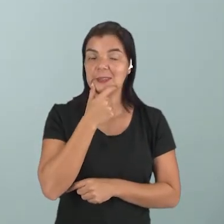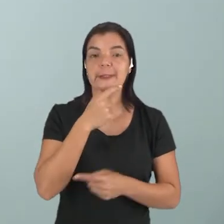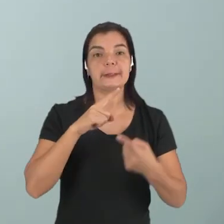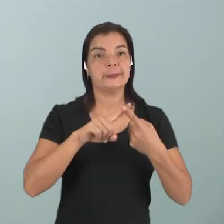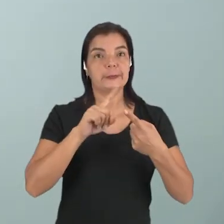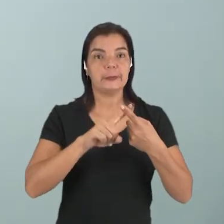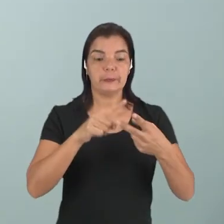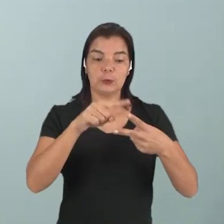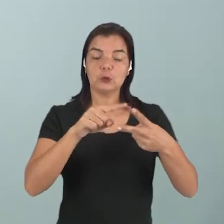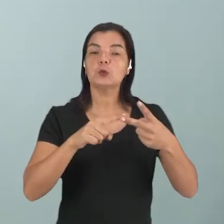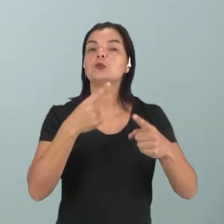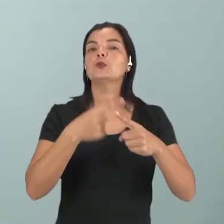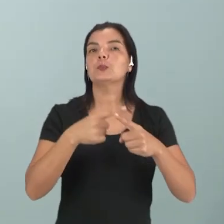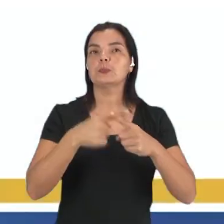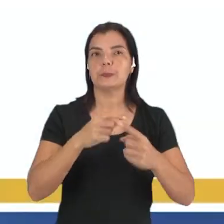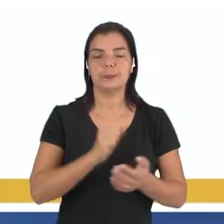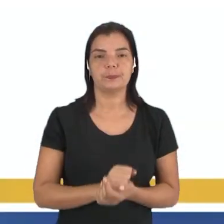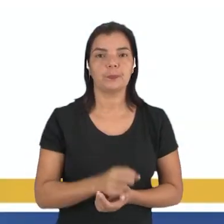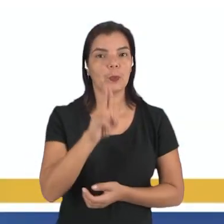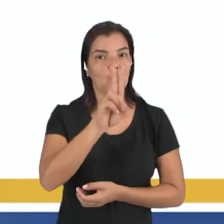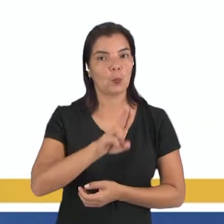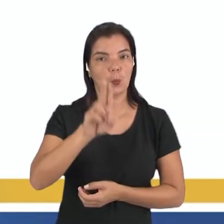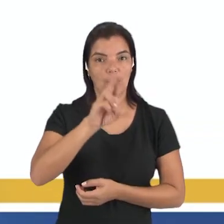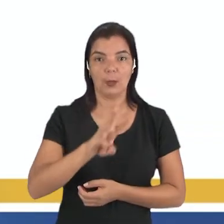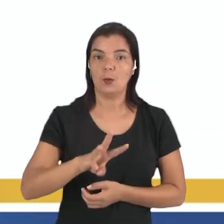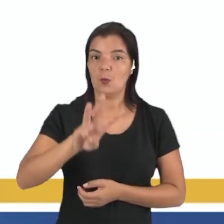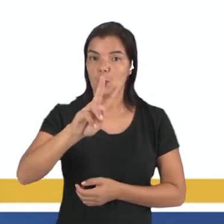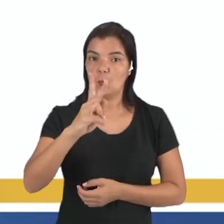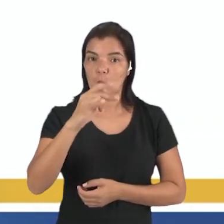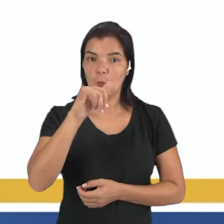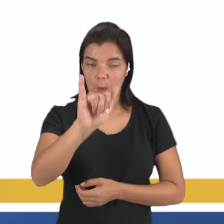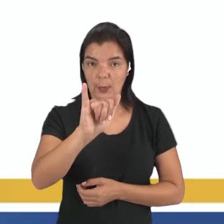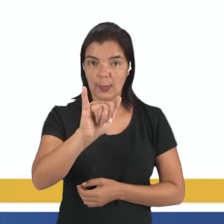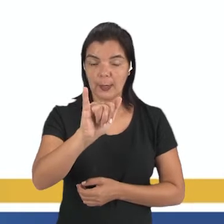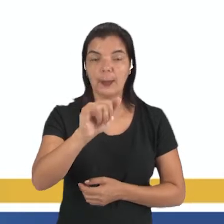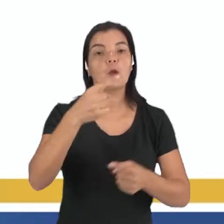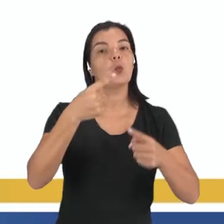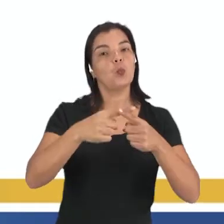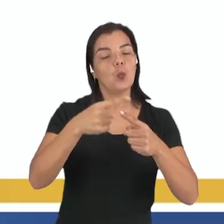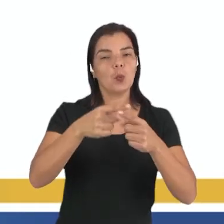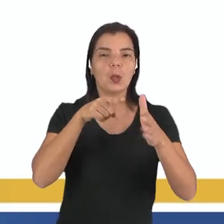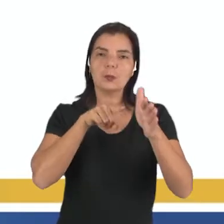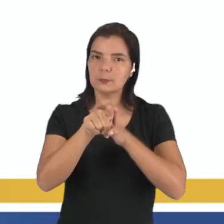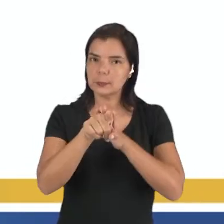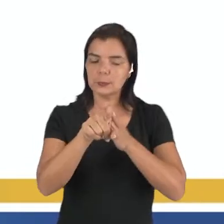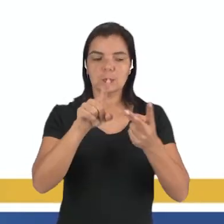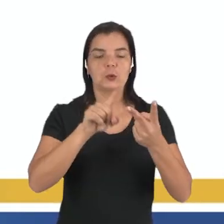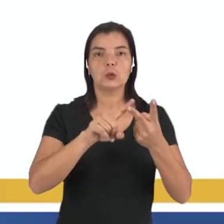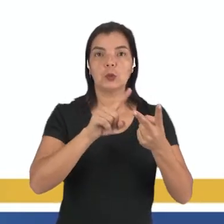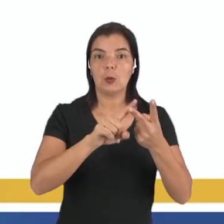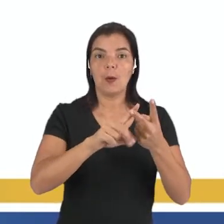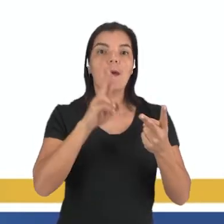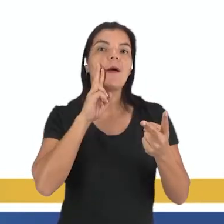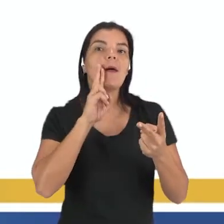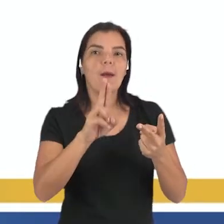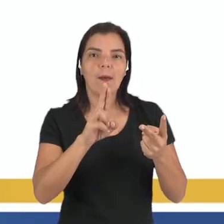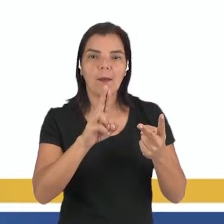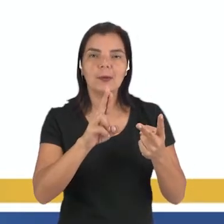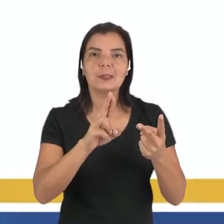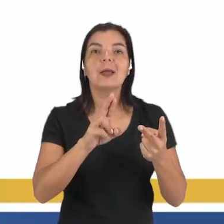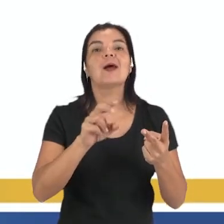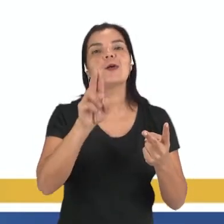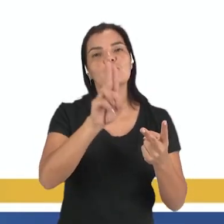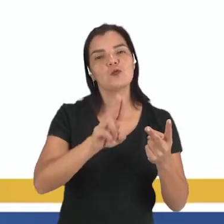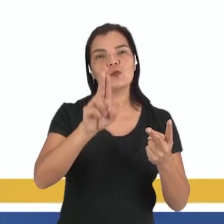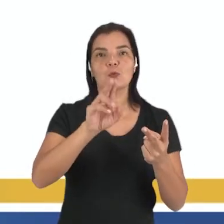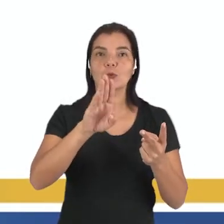vai ver agora esses 2 porquês. A gente usa o why quando a gente fala do porquê de pergunta. E quando você vai dar a razão, a